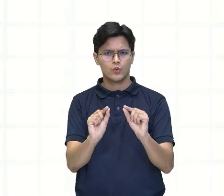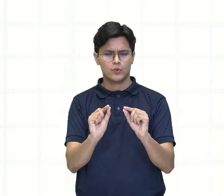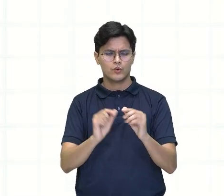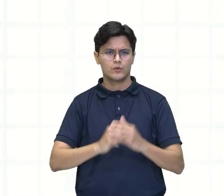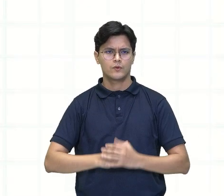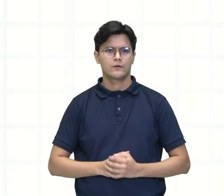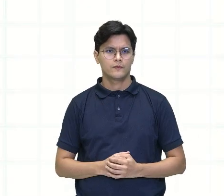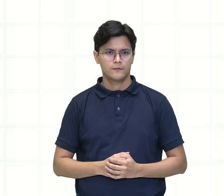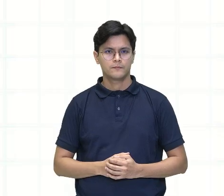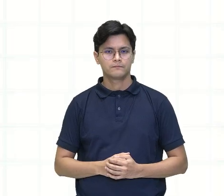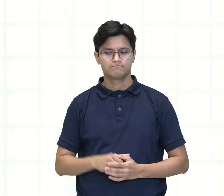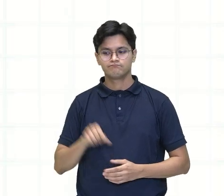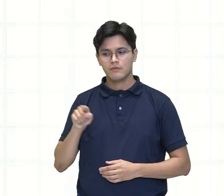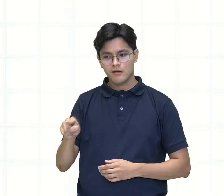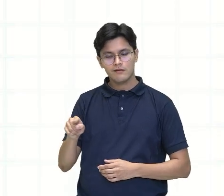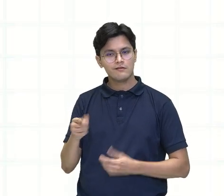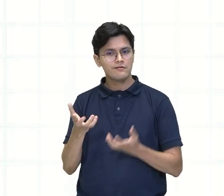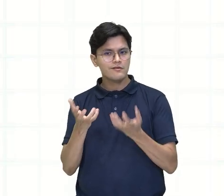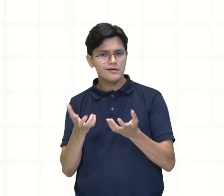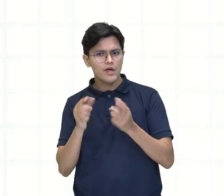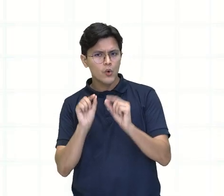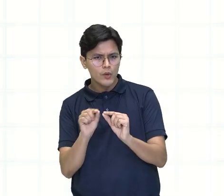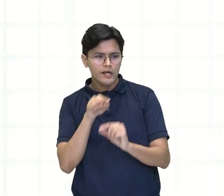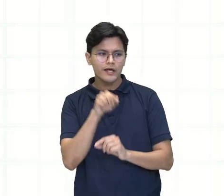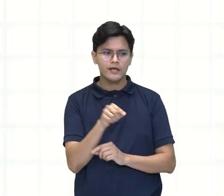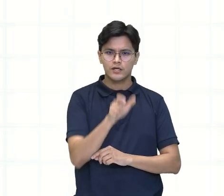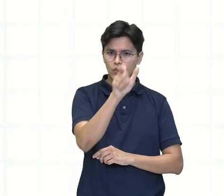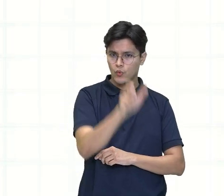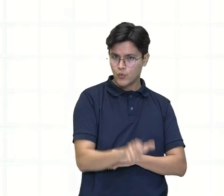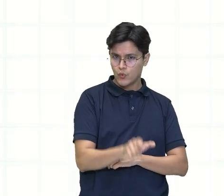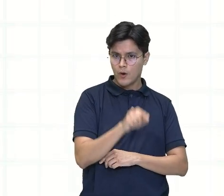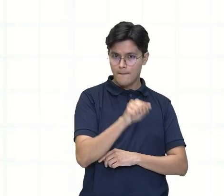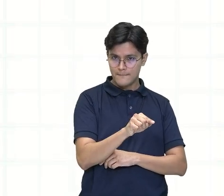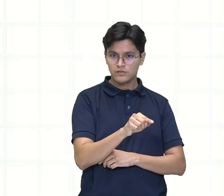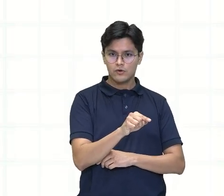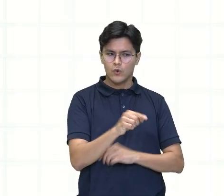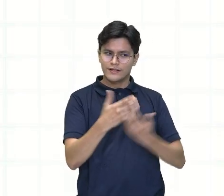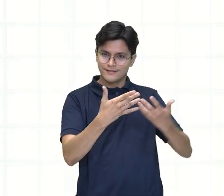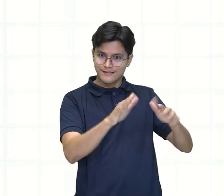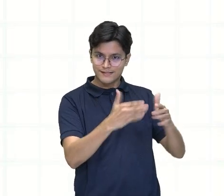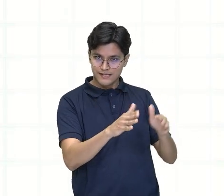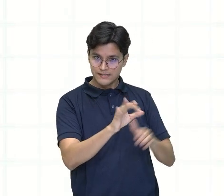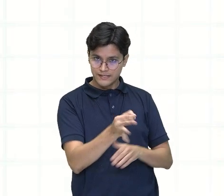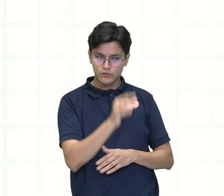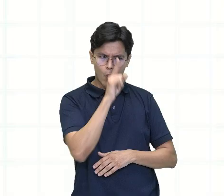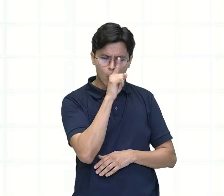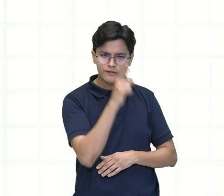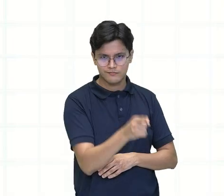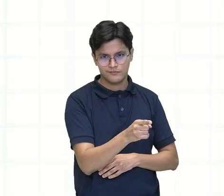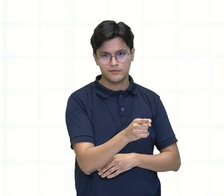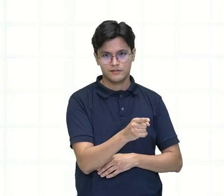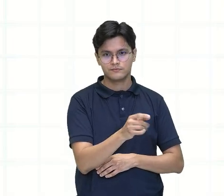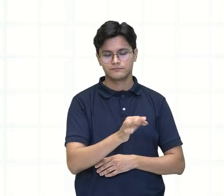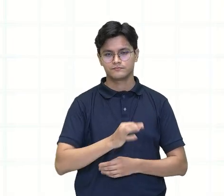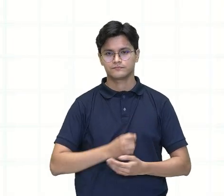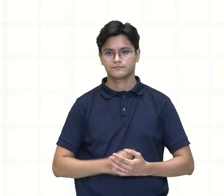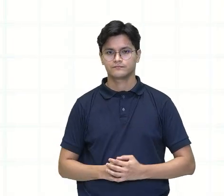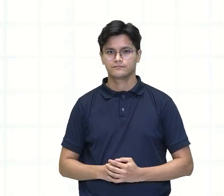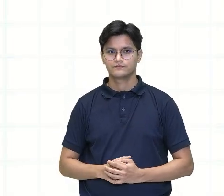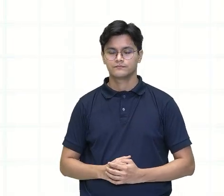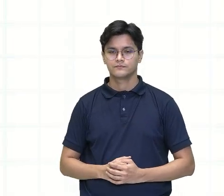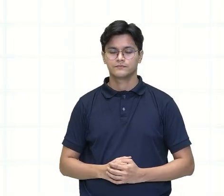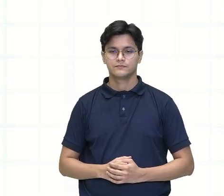agir conforme ele colocou. Então, eu ordeno que você se retire daqui, ele vai fazer com que a pessoa que está recebendo essa